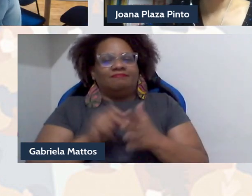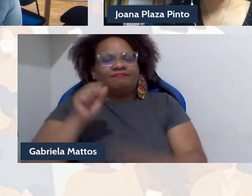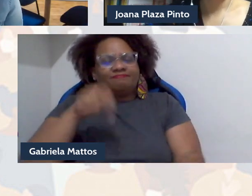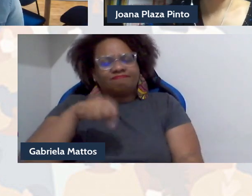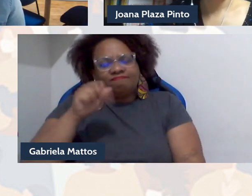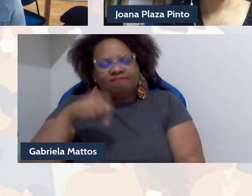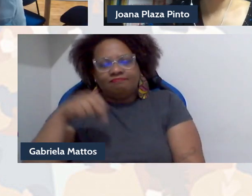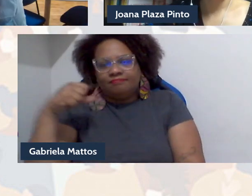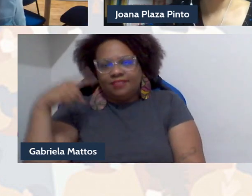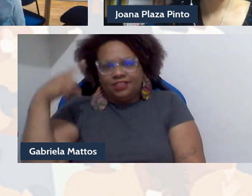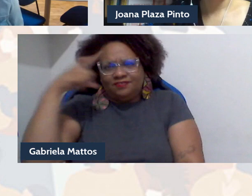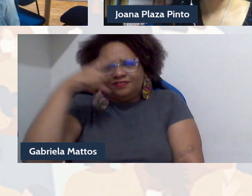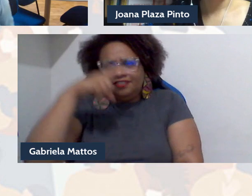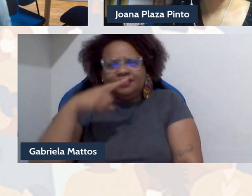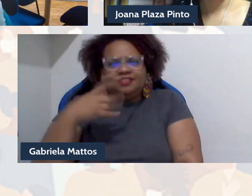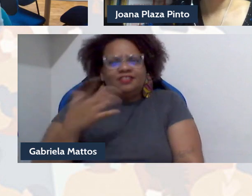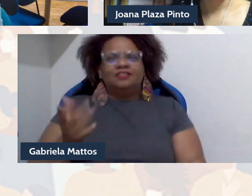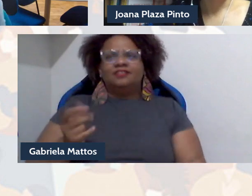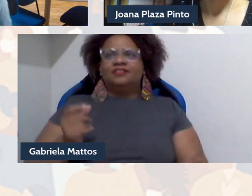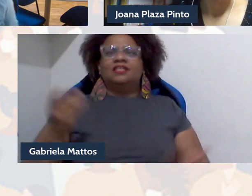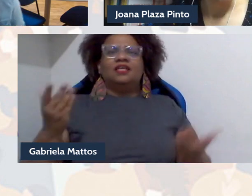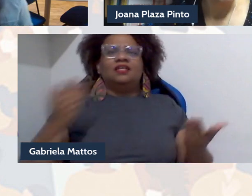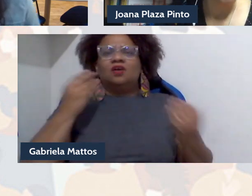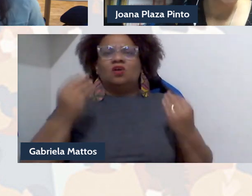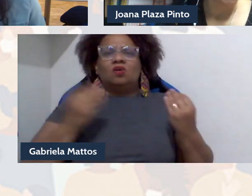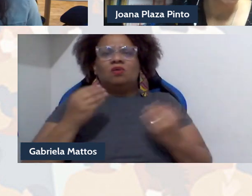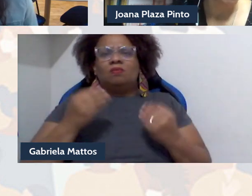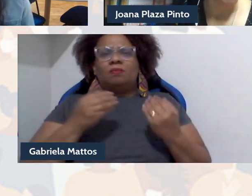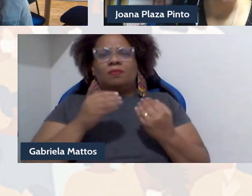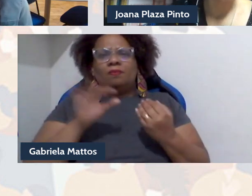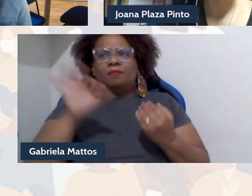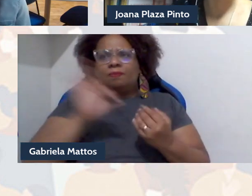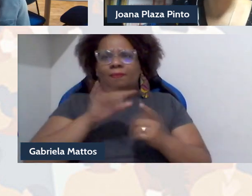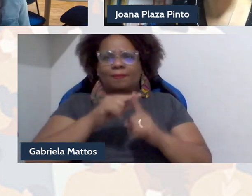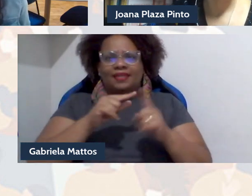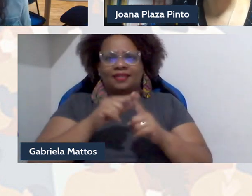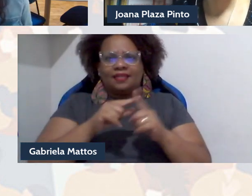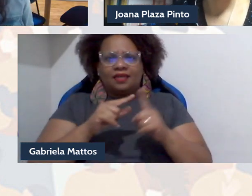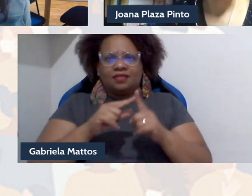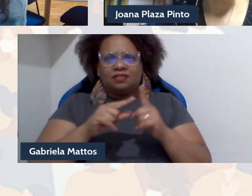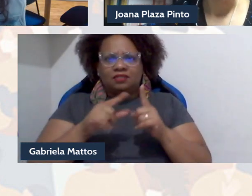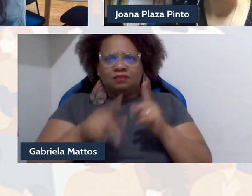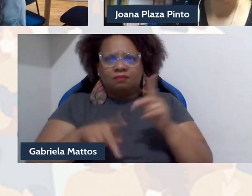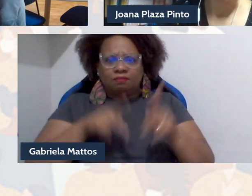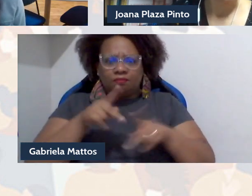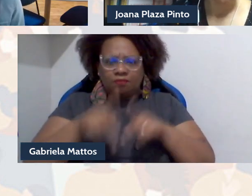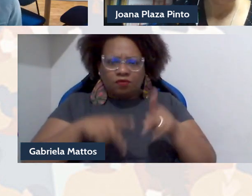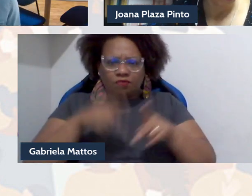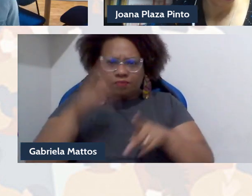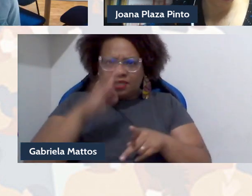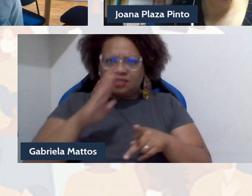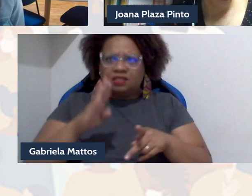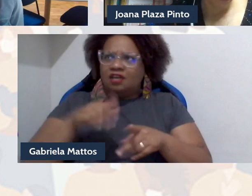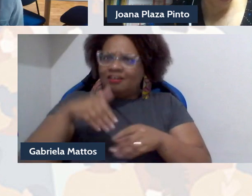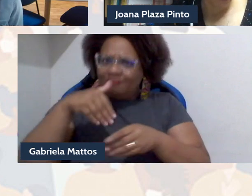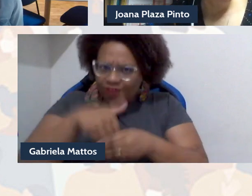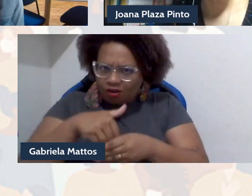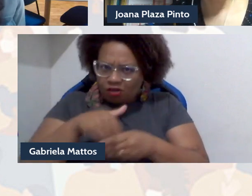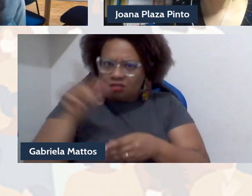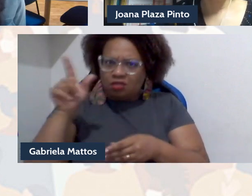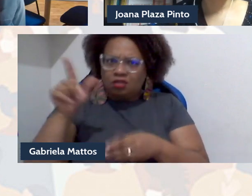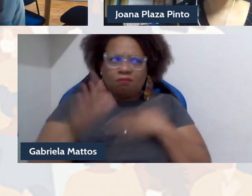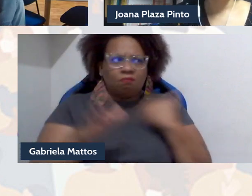gente entender o que faz com que quase metade da população brasileira ainda vote no Bolsonaro depois da pandemia, depois da morte de mais